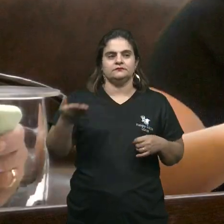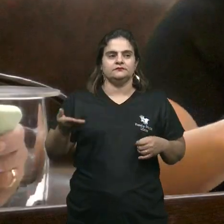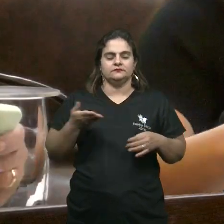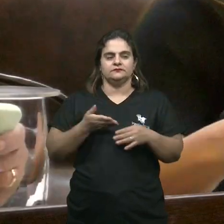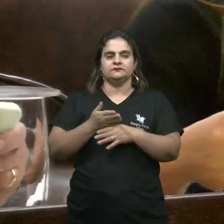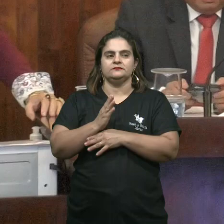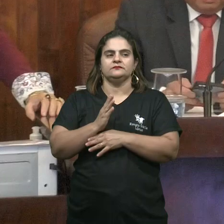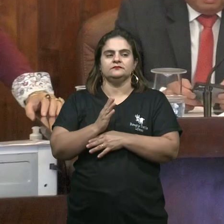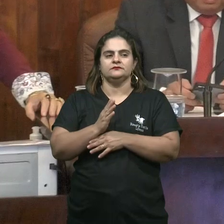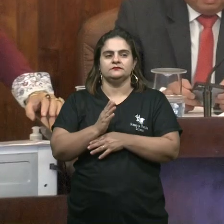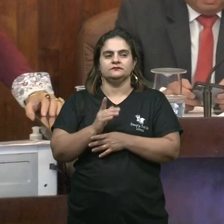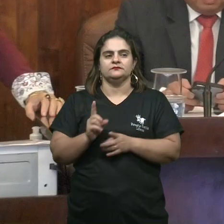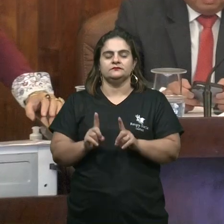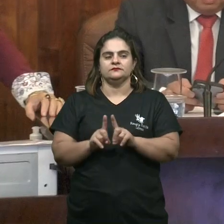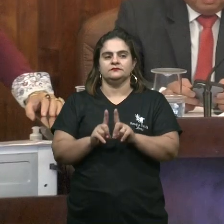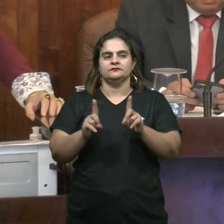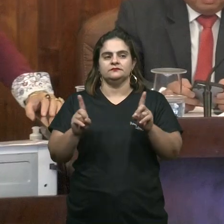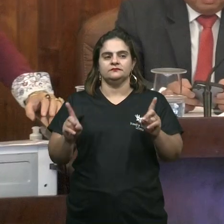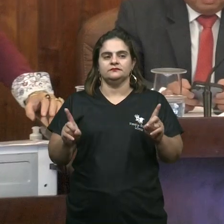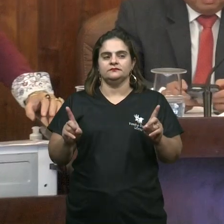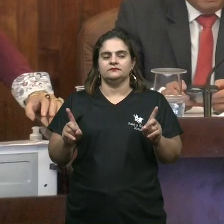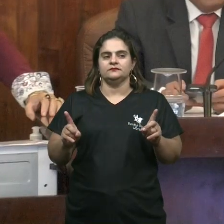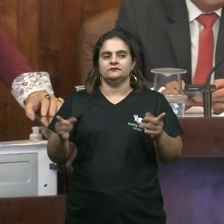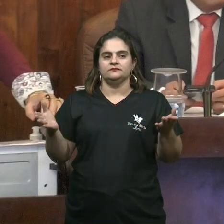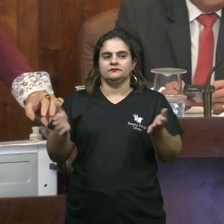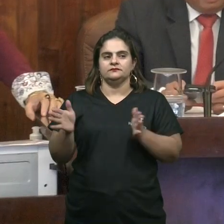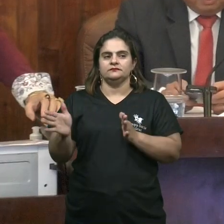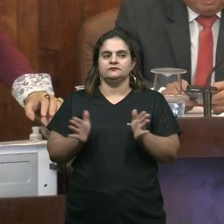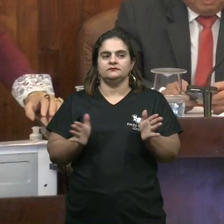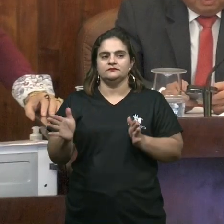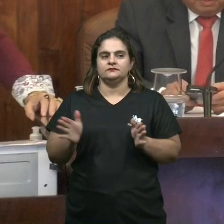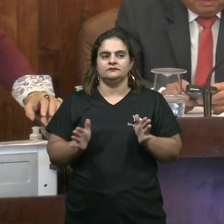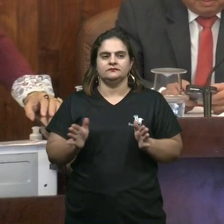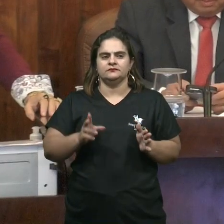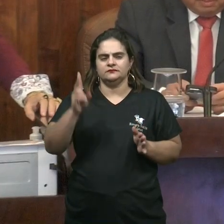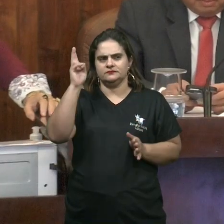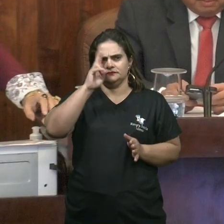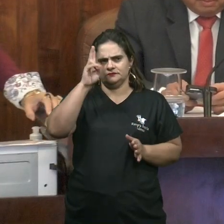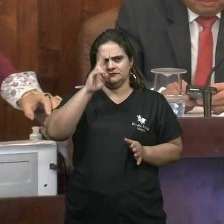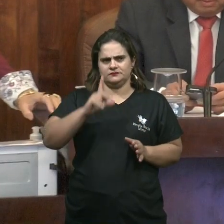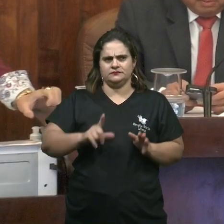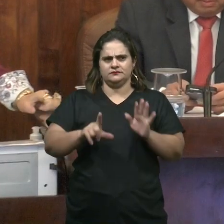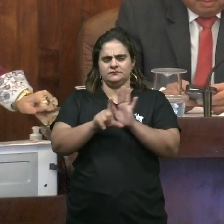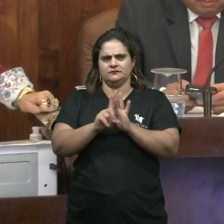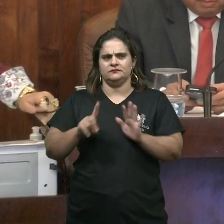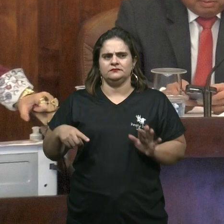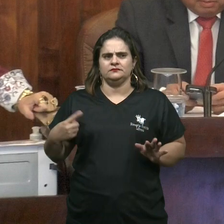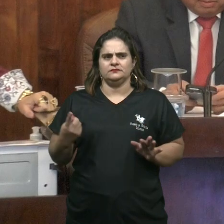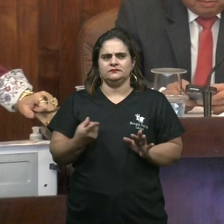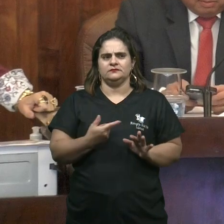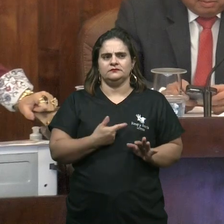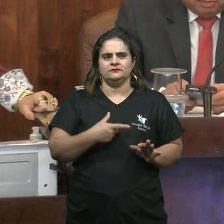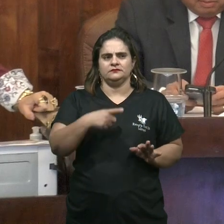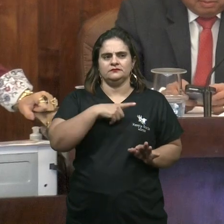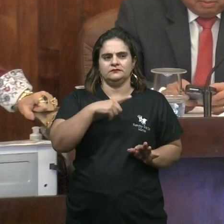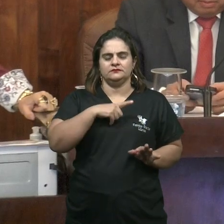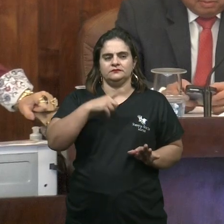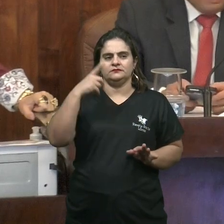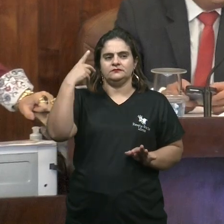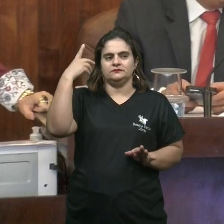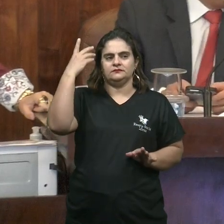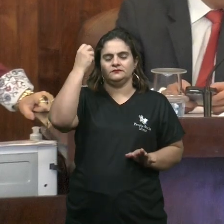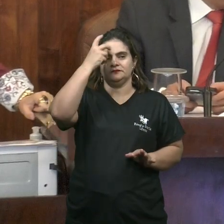É que, infelizmente, neste mandato, eu não me recordo de uma lei aprovada por esta casa que foi regulamentada pelo prefeito Daniel.